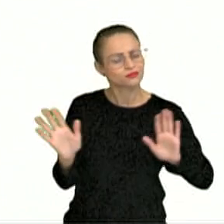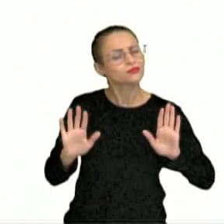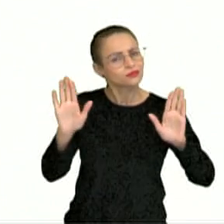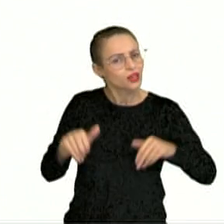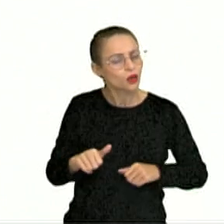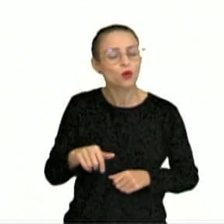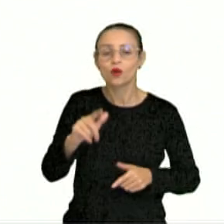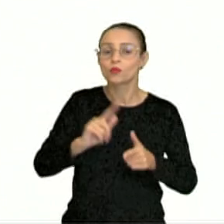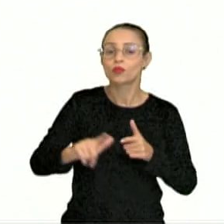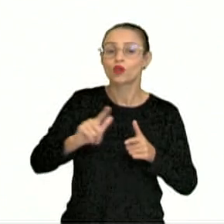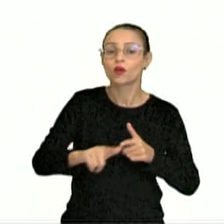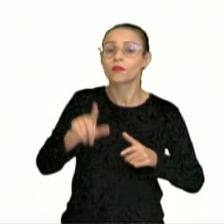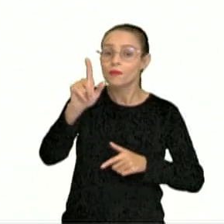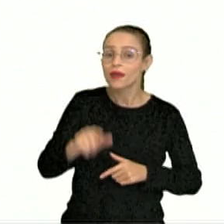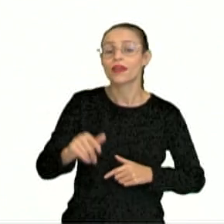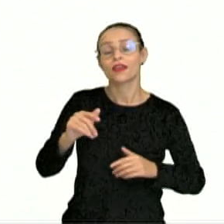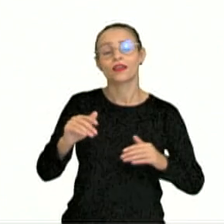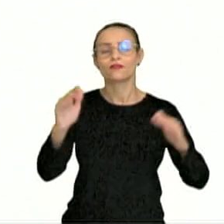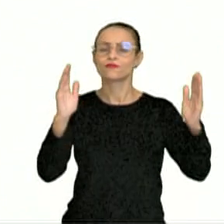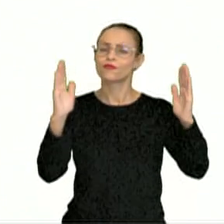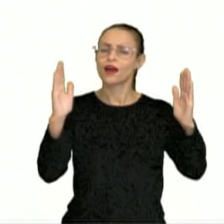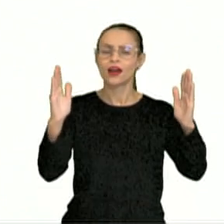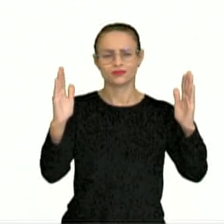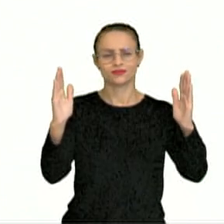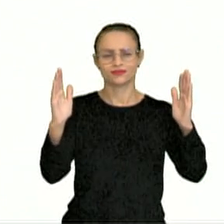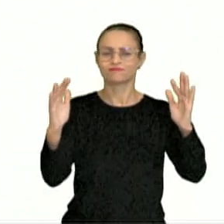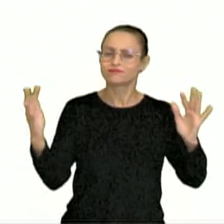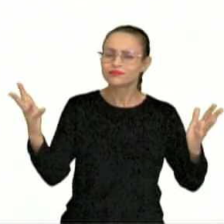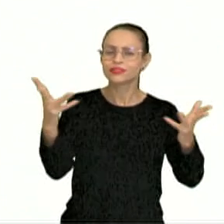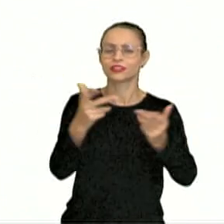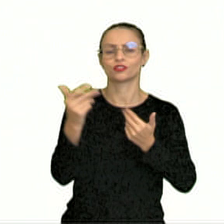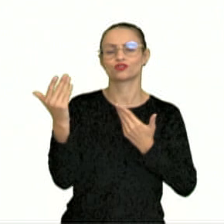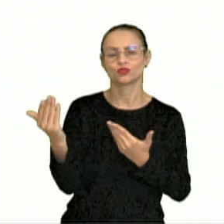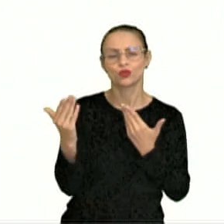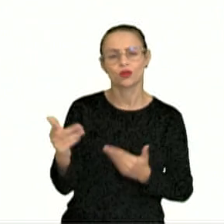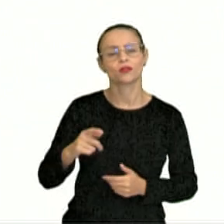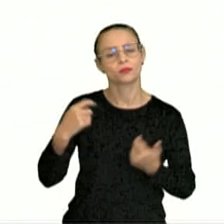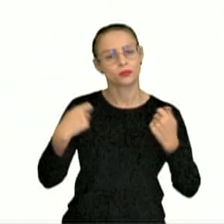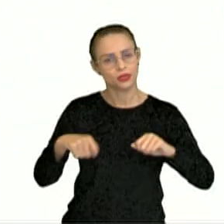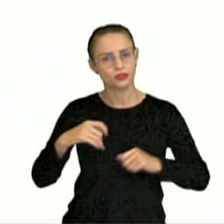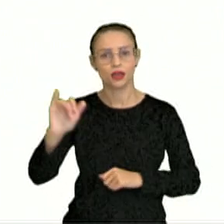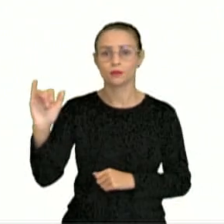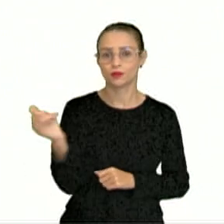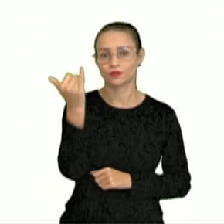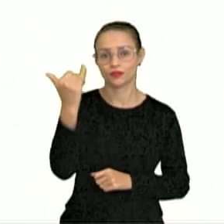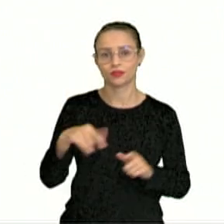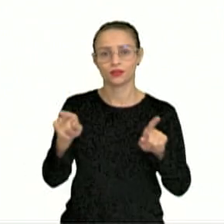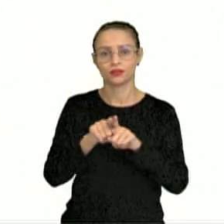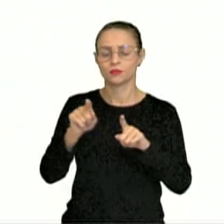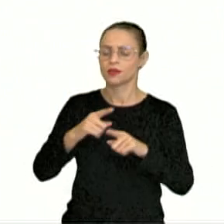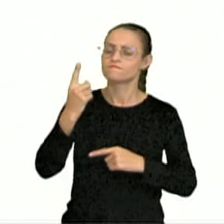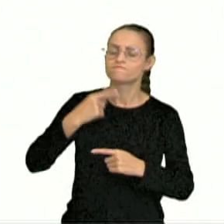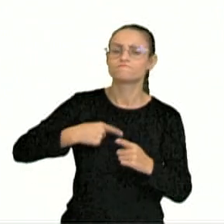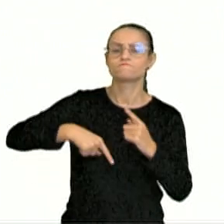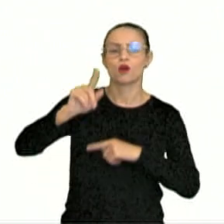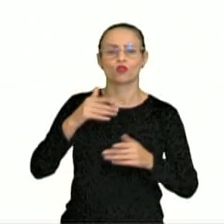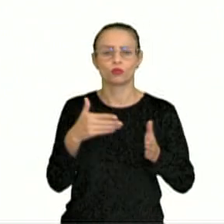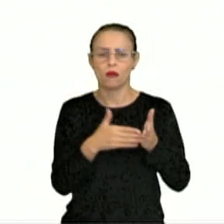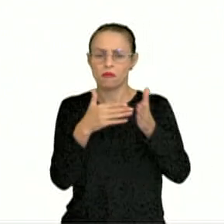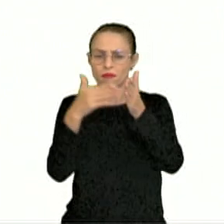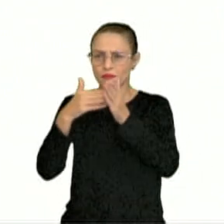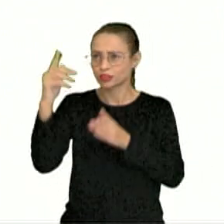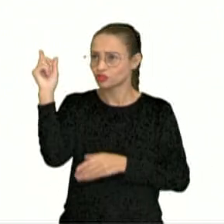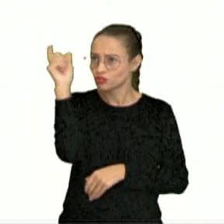que o problema é a fase, é uma fase lindíssima, que deve ser aproveitada e deve ser superado qualquer